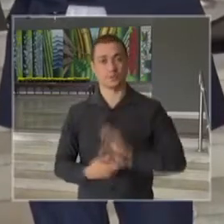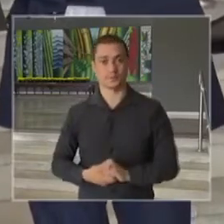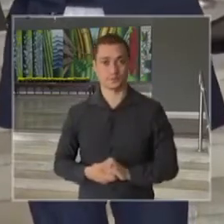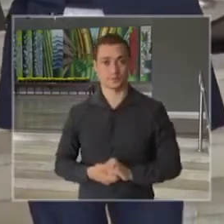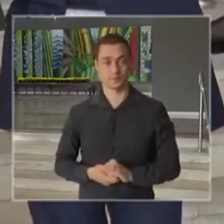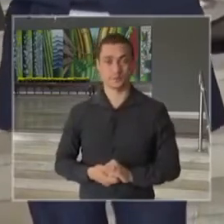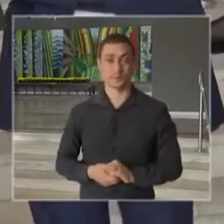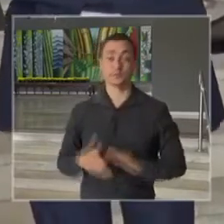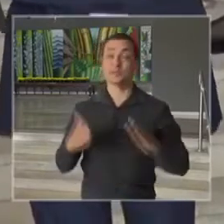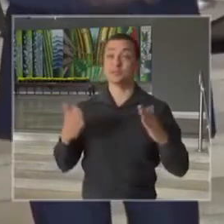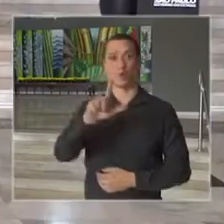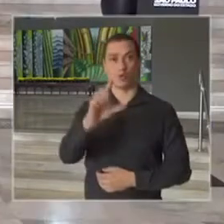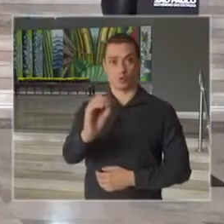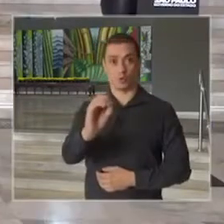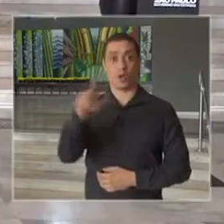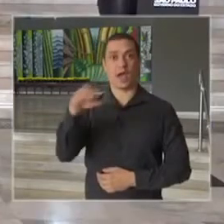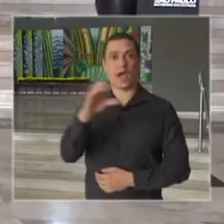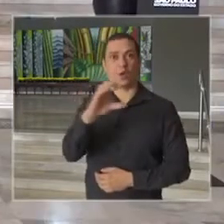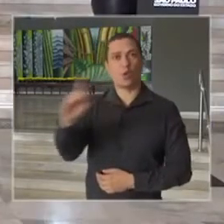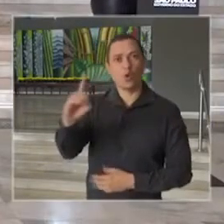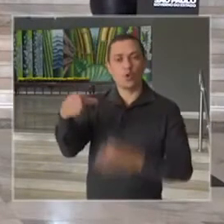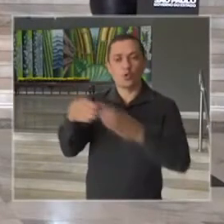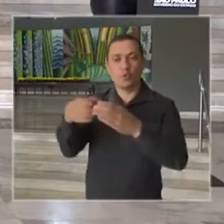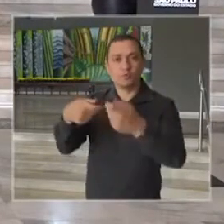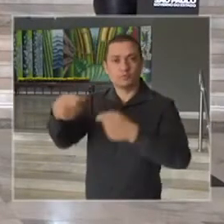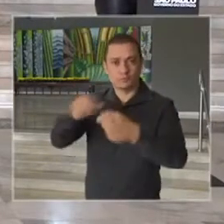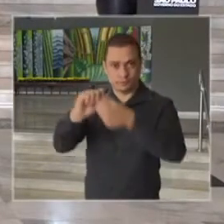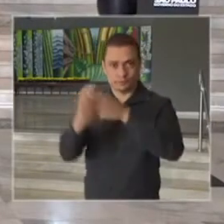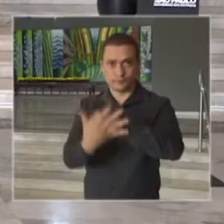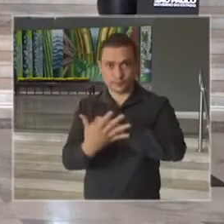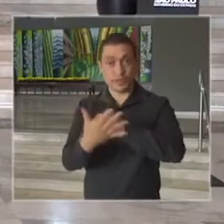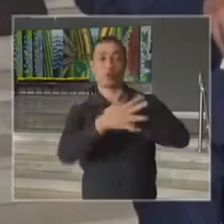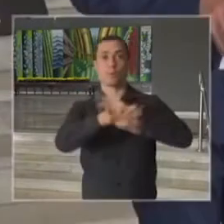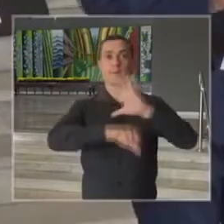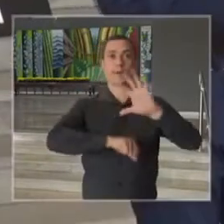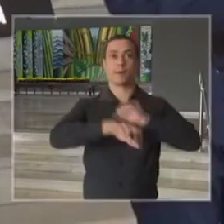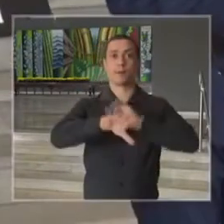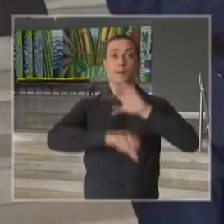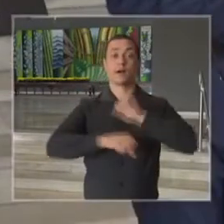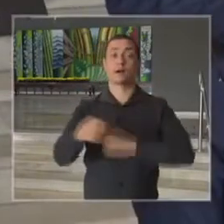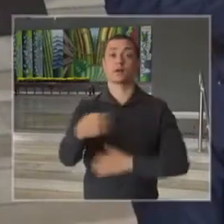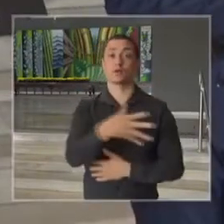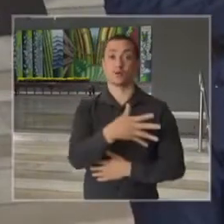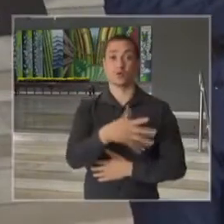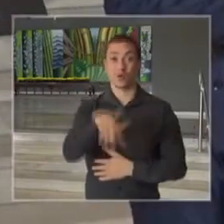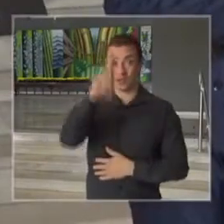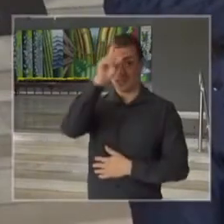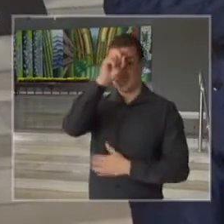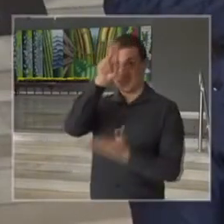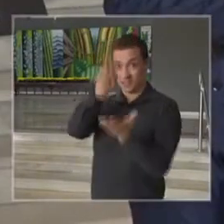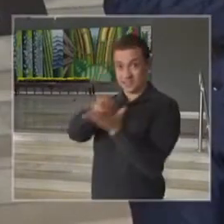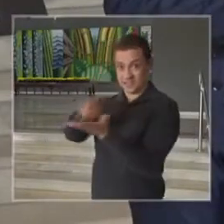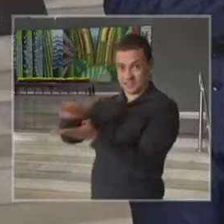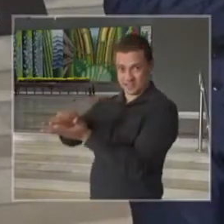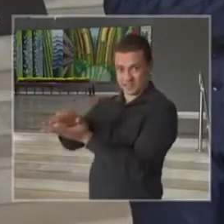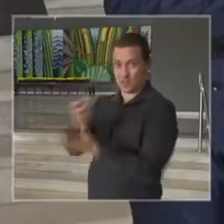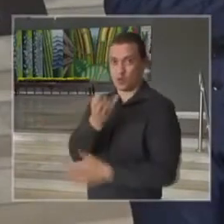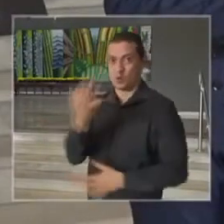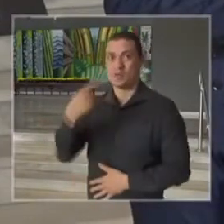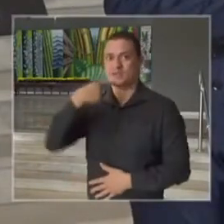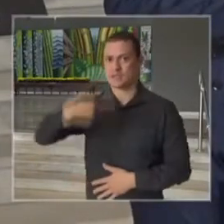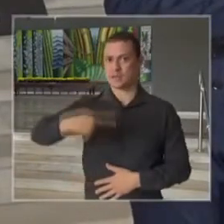coronavírus, apesar da queda significativa de internações no Estado. Internações, semana passada, estávamos com